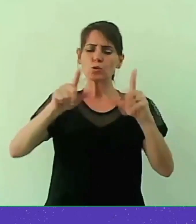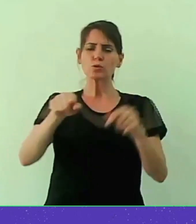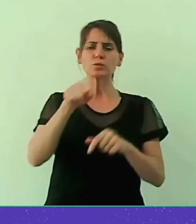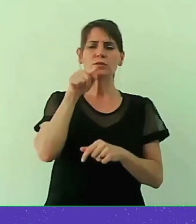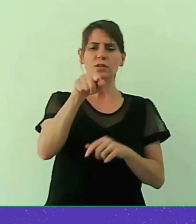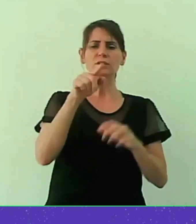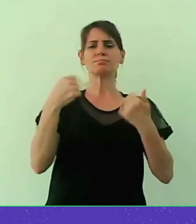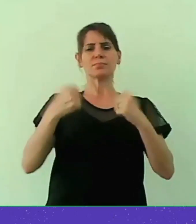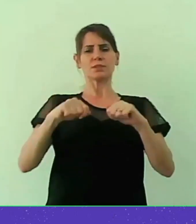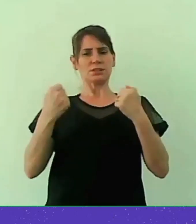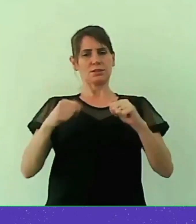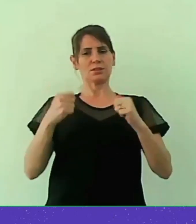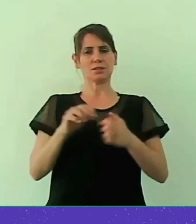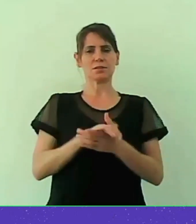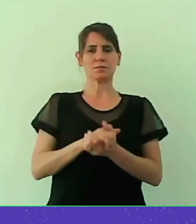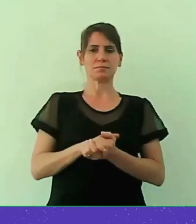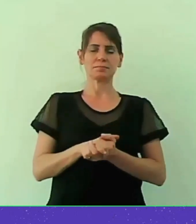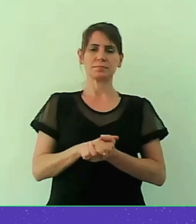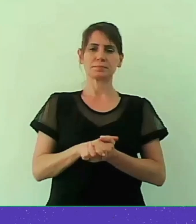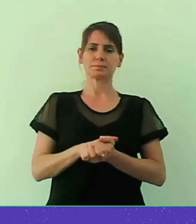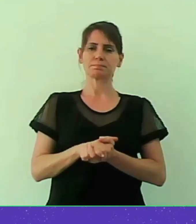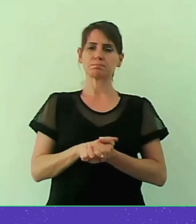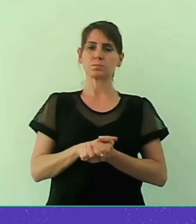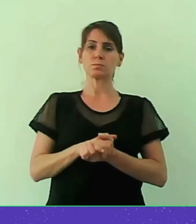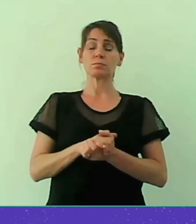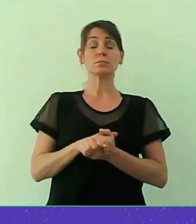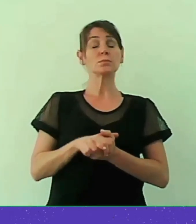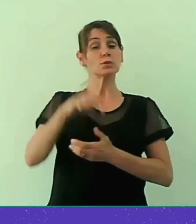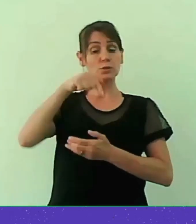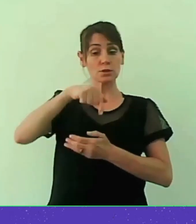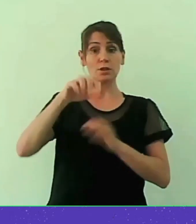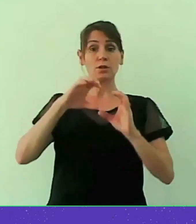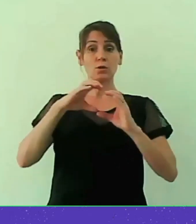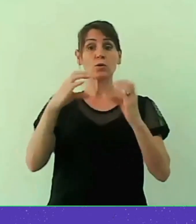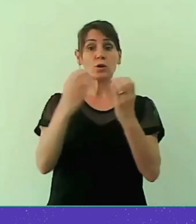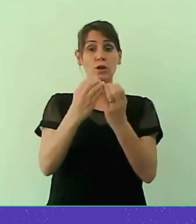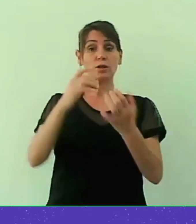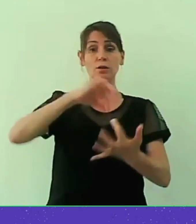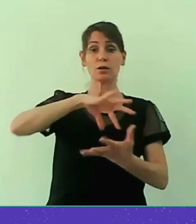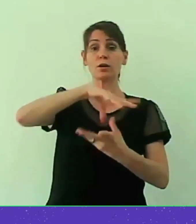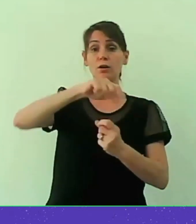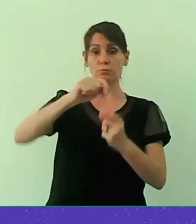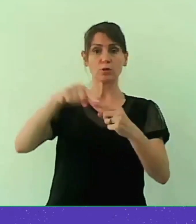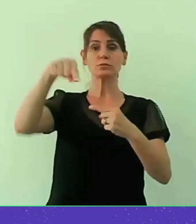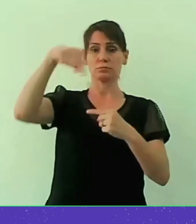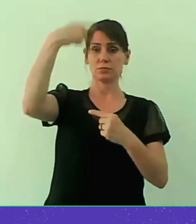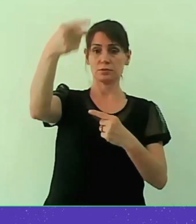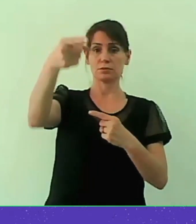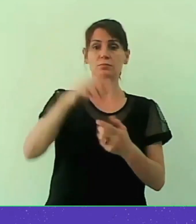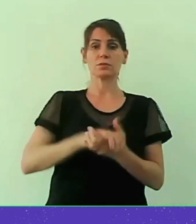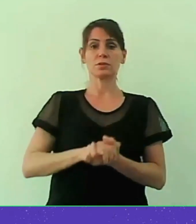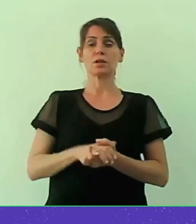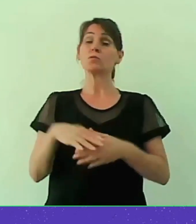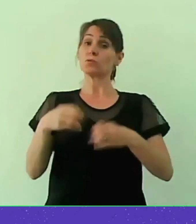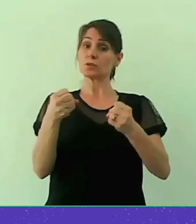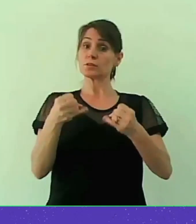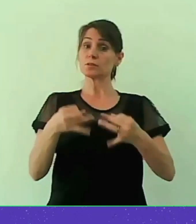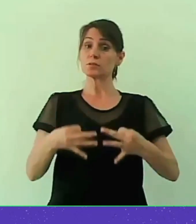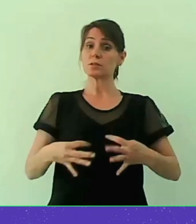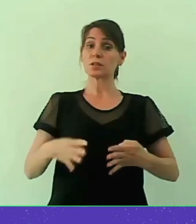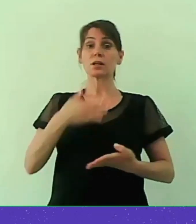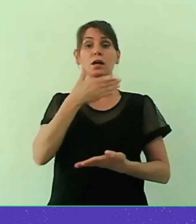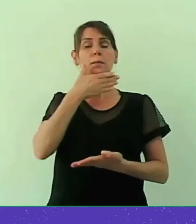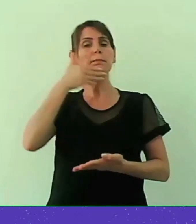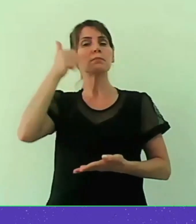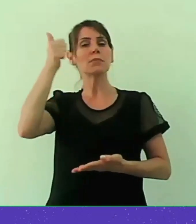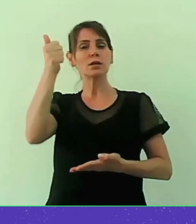Amém? E na conferência internacional próxima, eu ainda vou falar sobre mais um